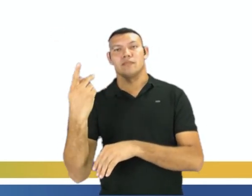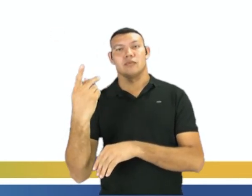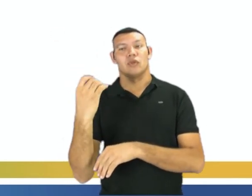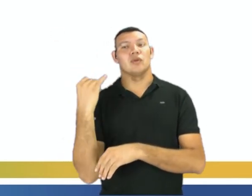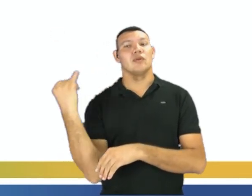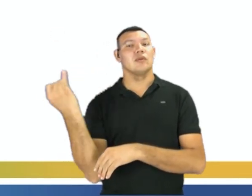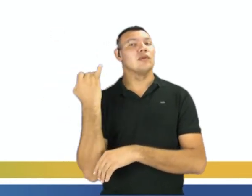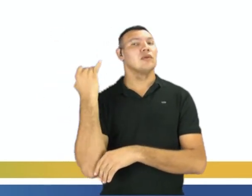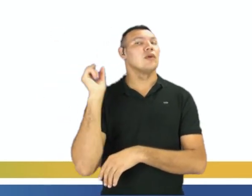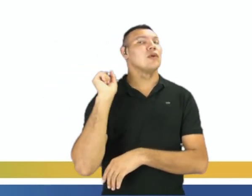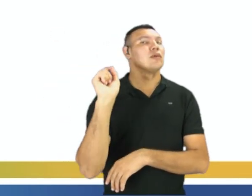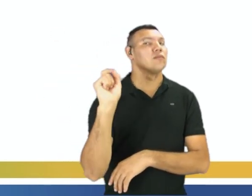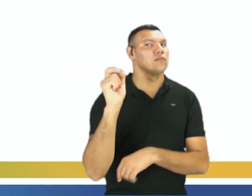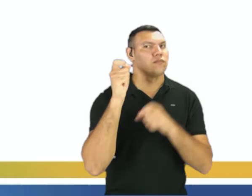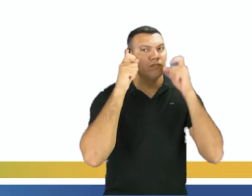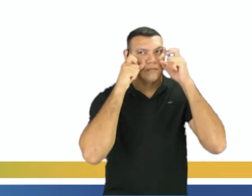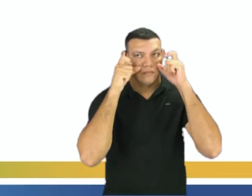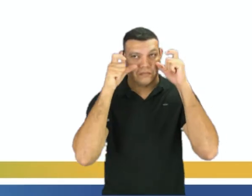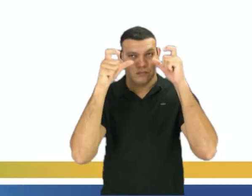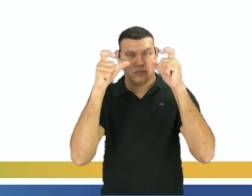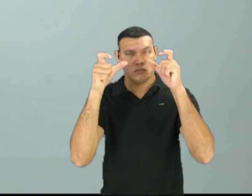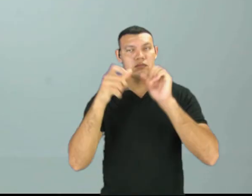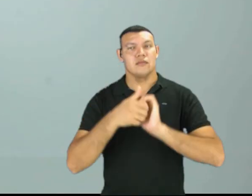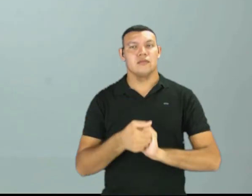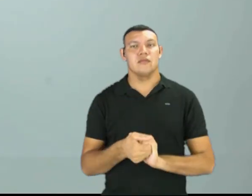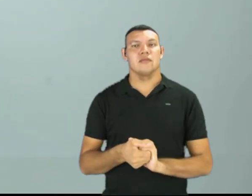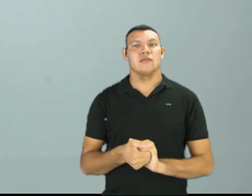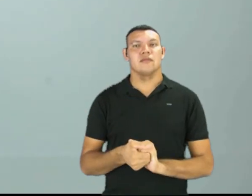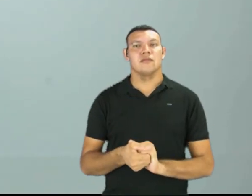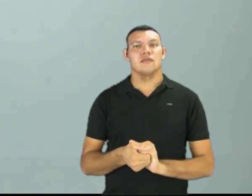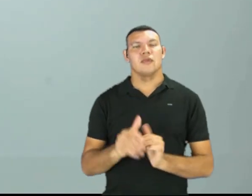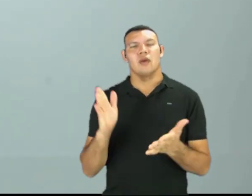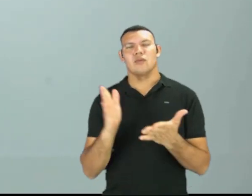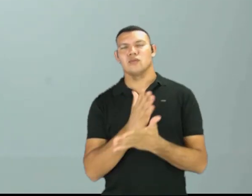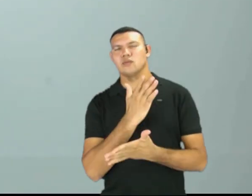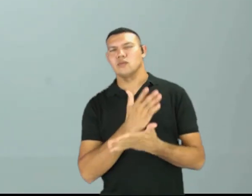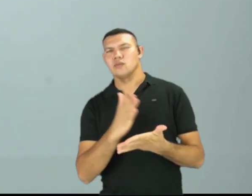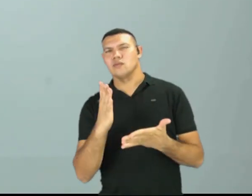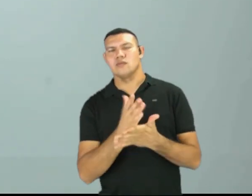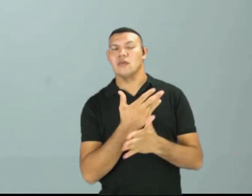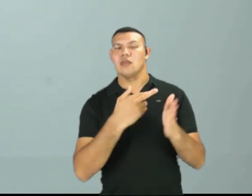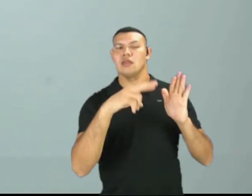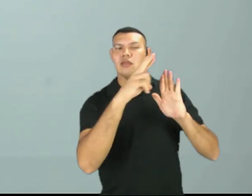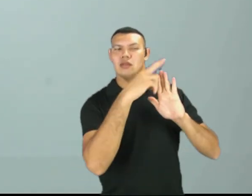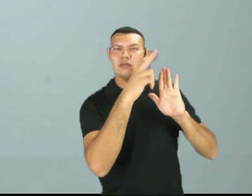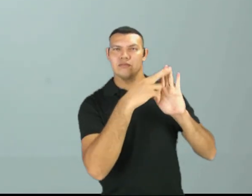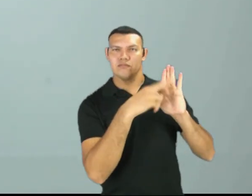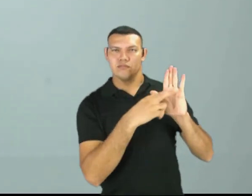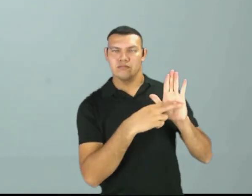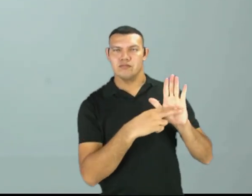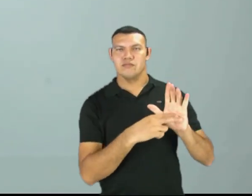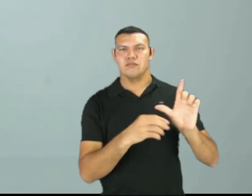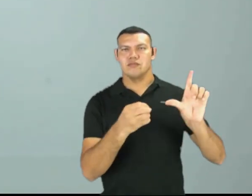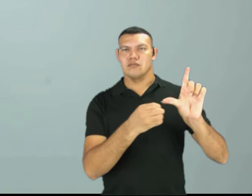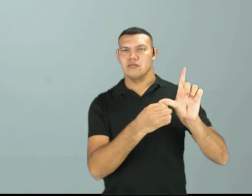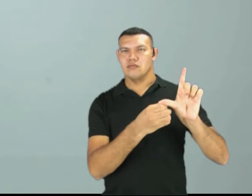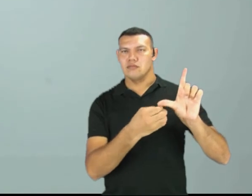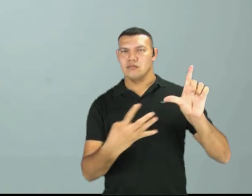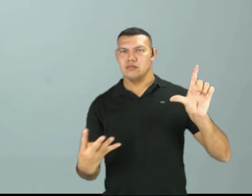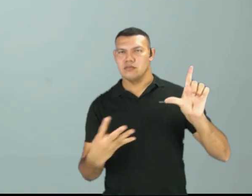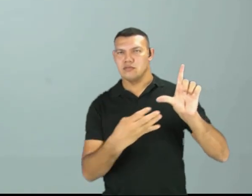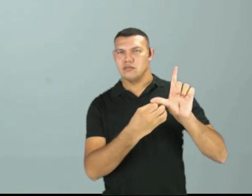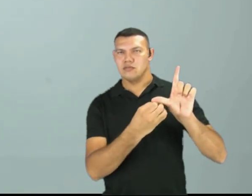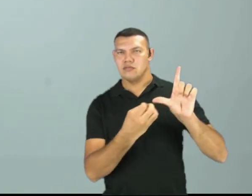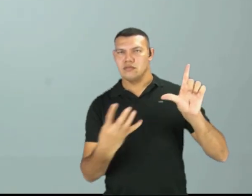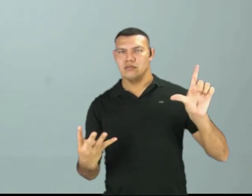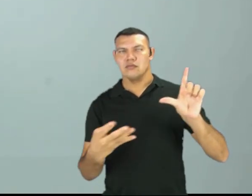importante que você precisa estar atento é sobre algumas regras de logaritmo. Então é importante que você